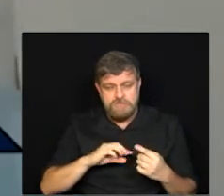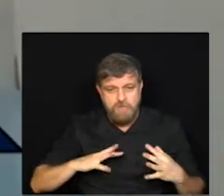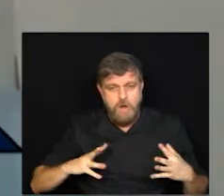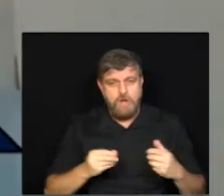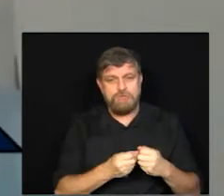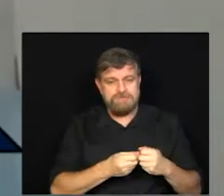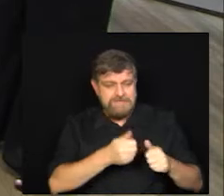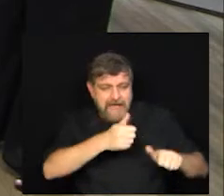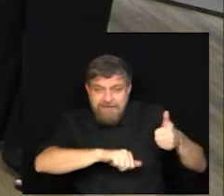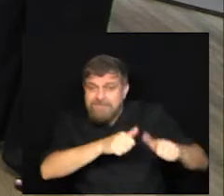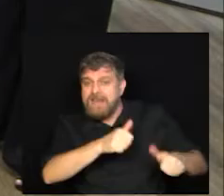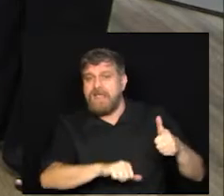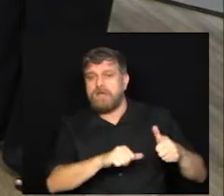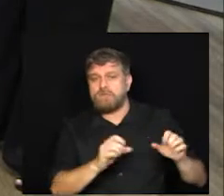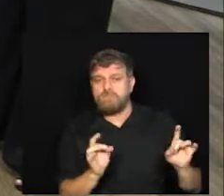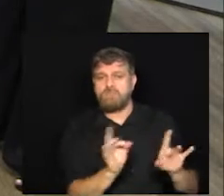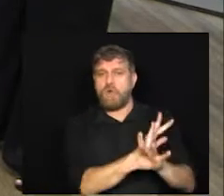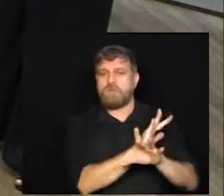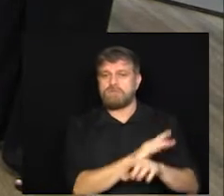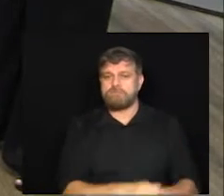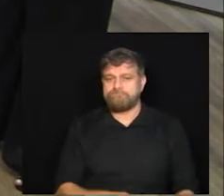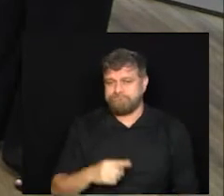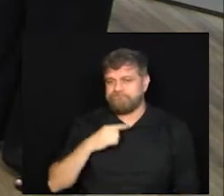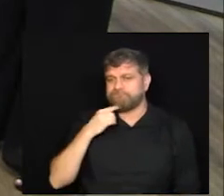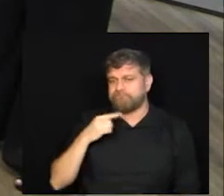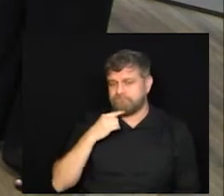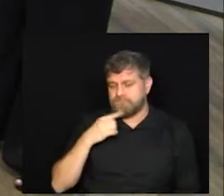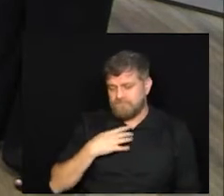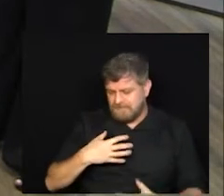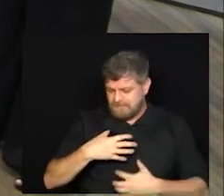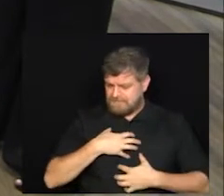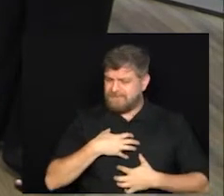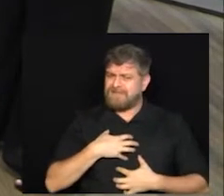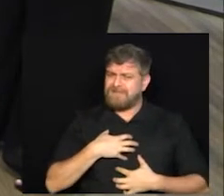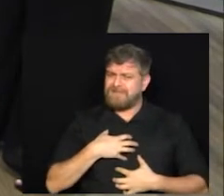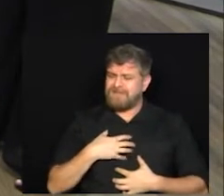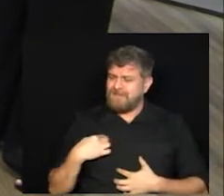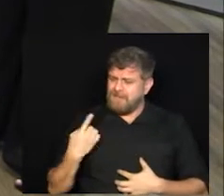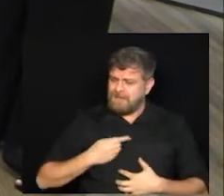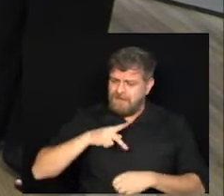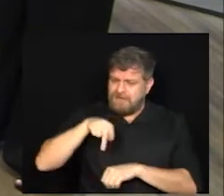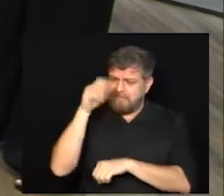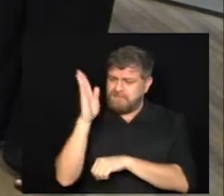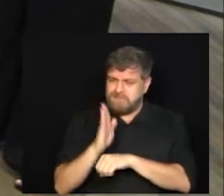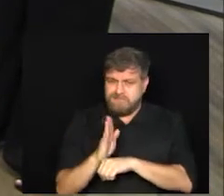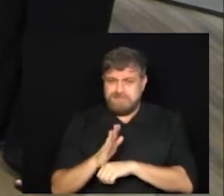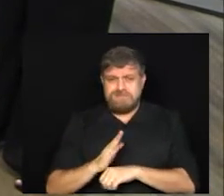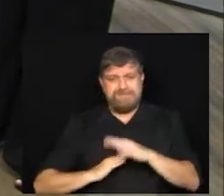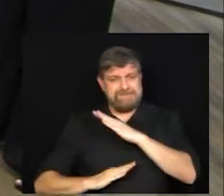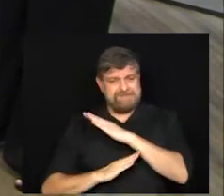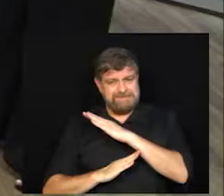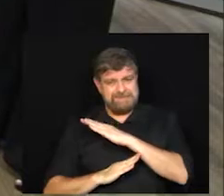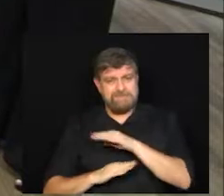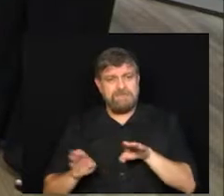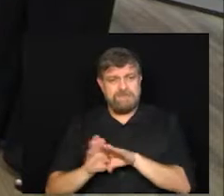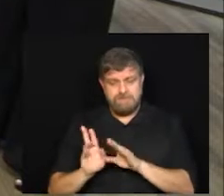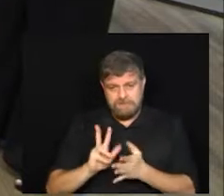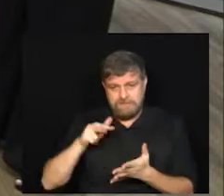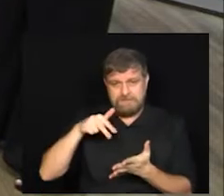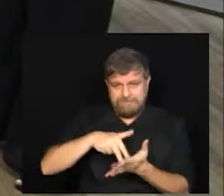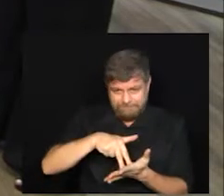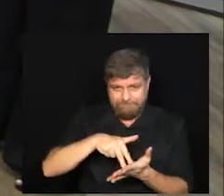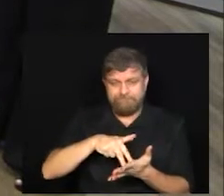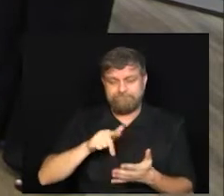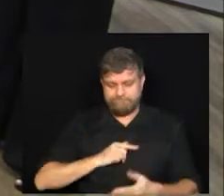seja apurado. Sem dúvida, né? Um caso que chocou todo o nosso país e a Câmara de Campinas, claro, está